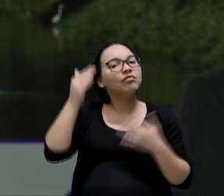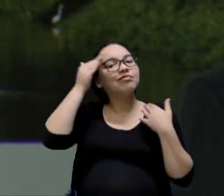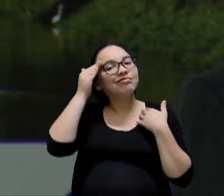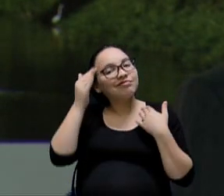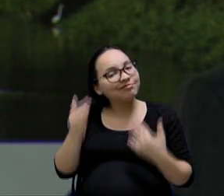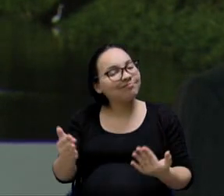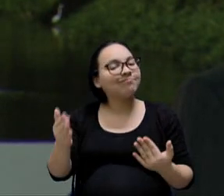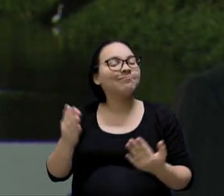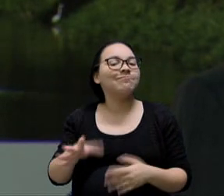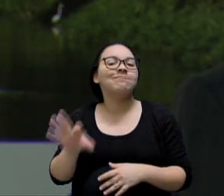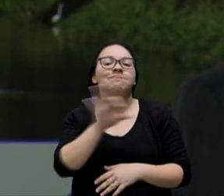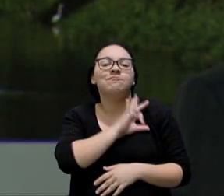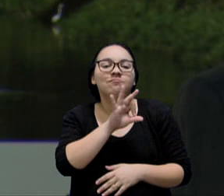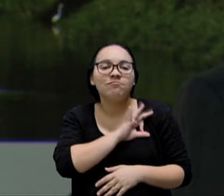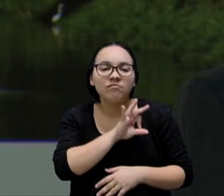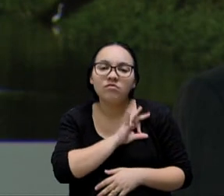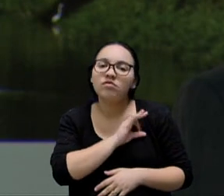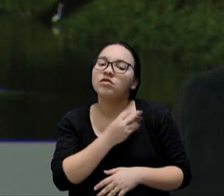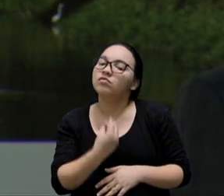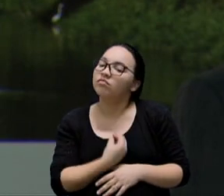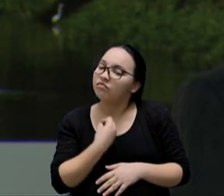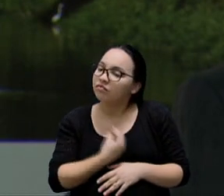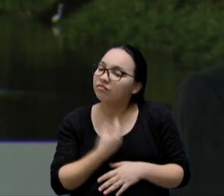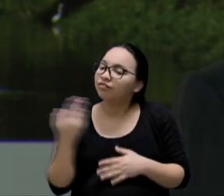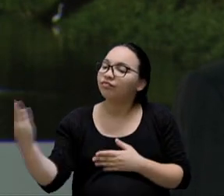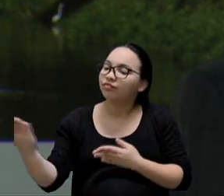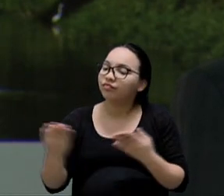policiais civis que compõem o DINTERSET,